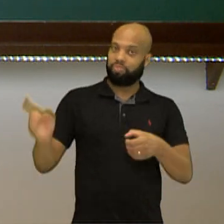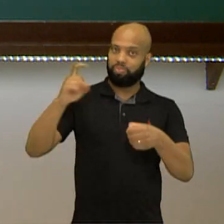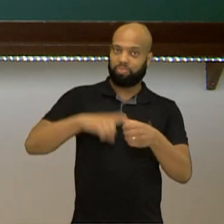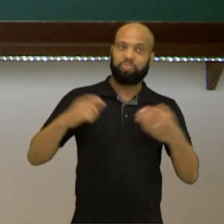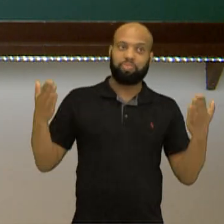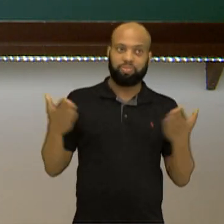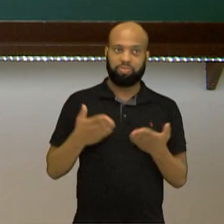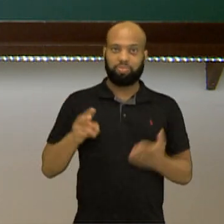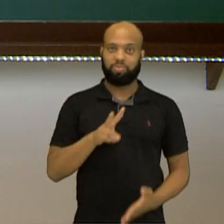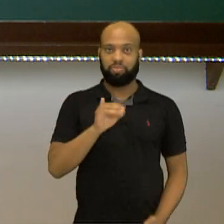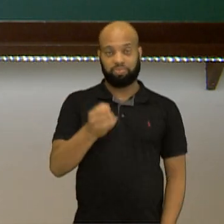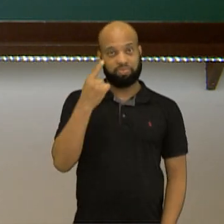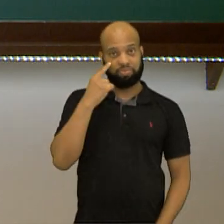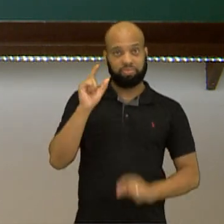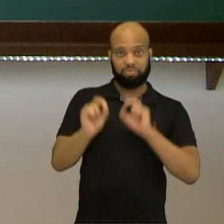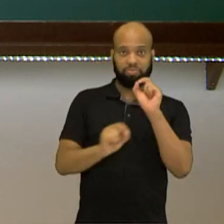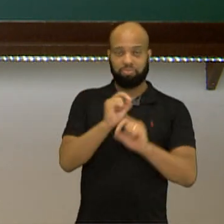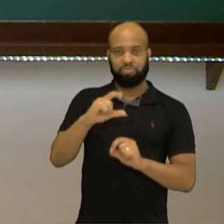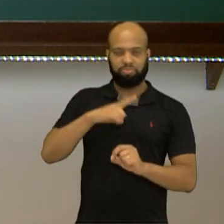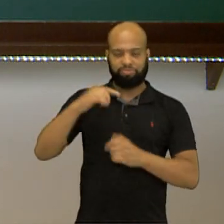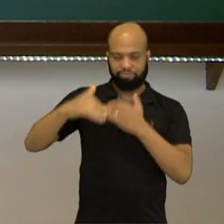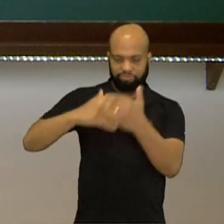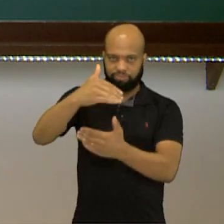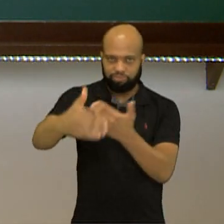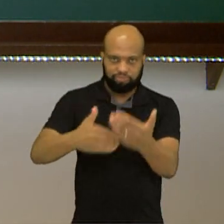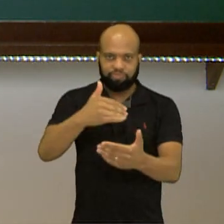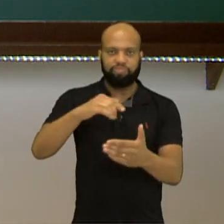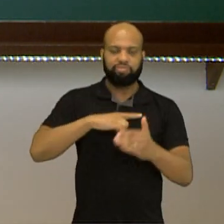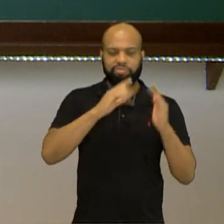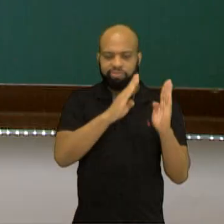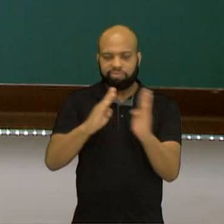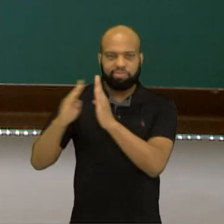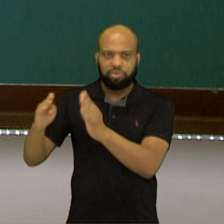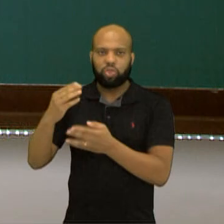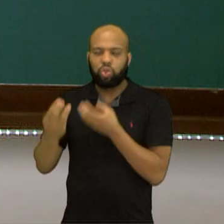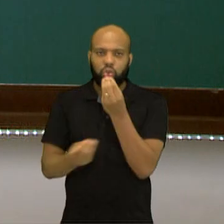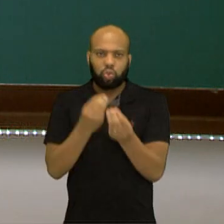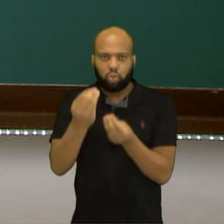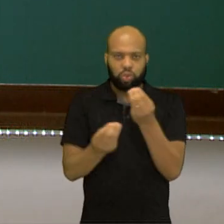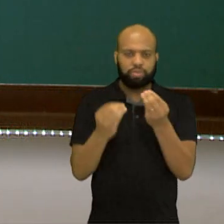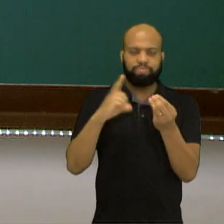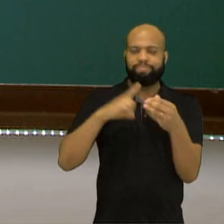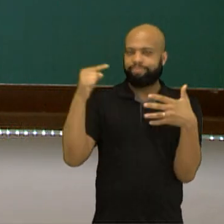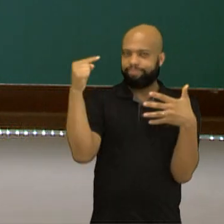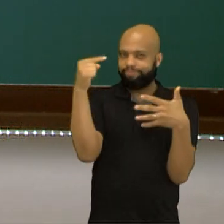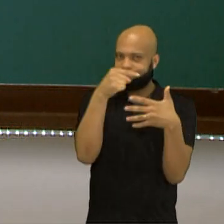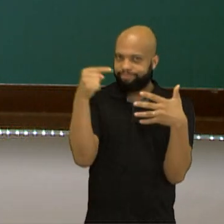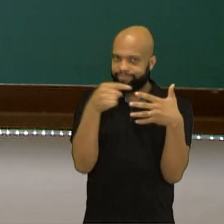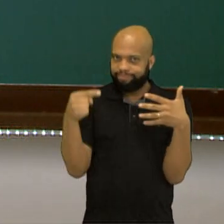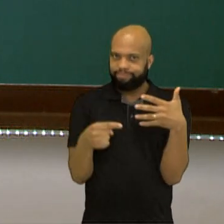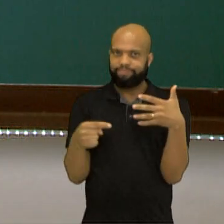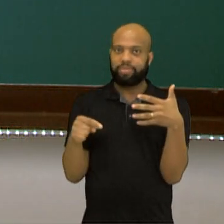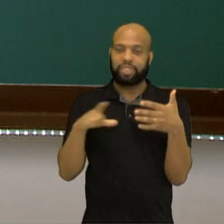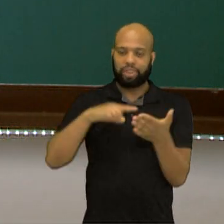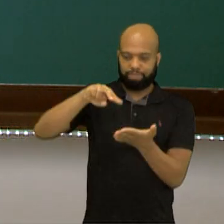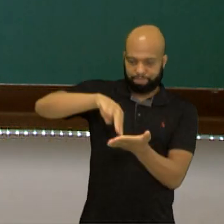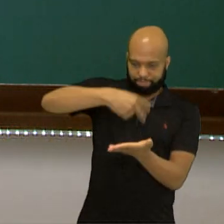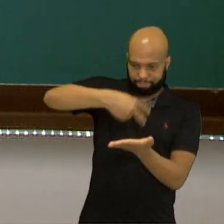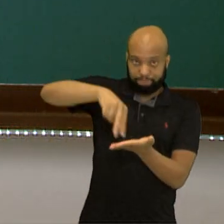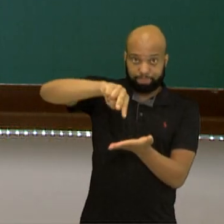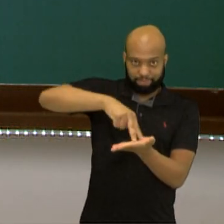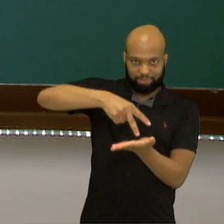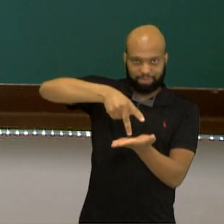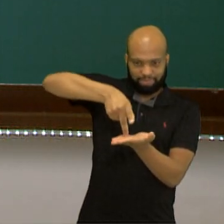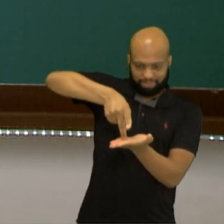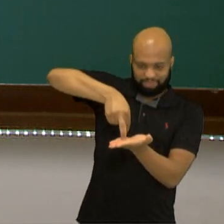Retornamos e a gente vai ver agora, aos pouquinhos, por partes, quais são as peças de um skate,